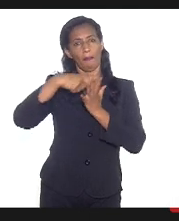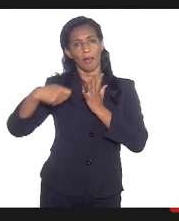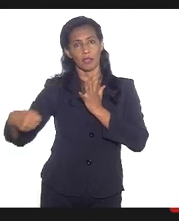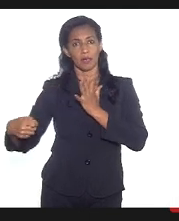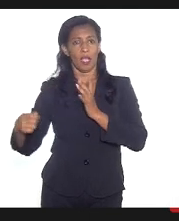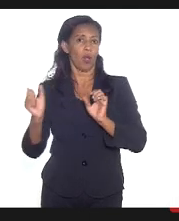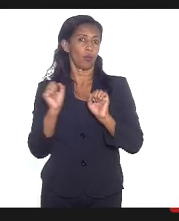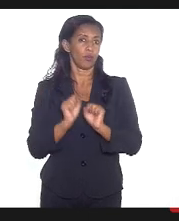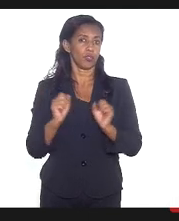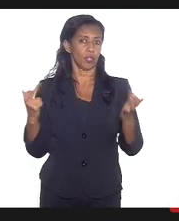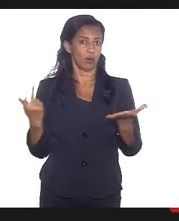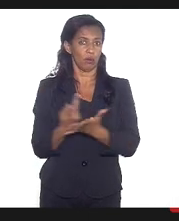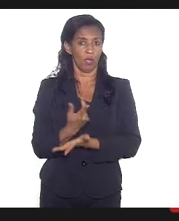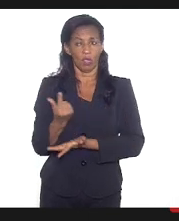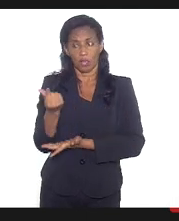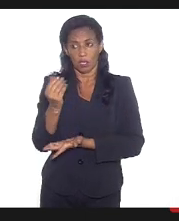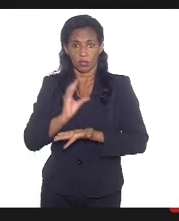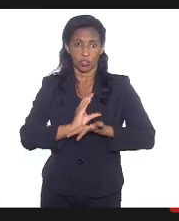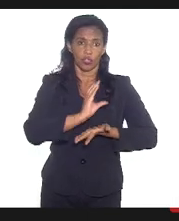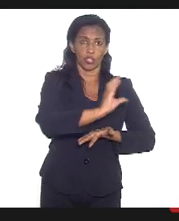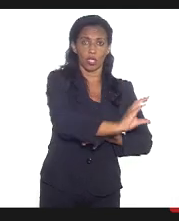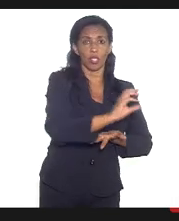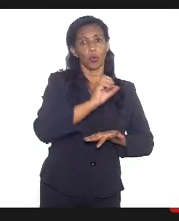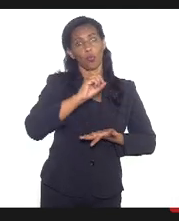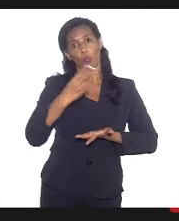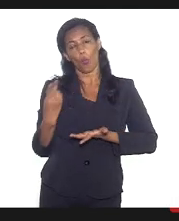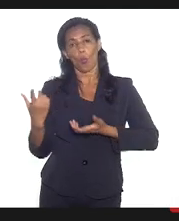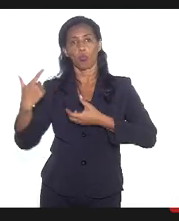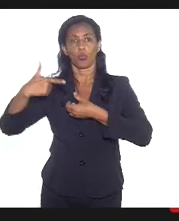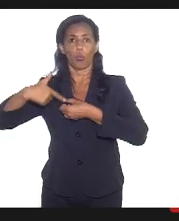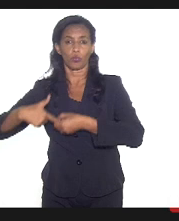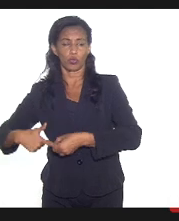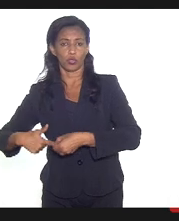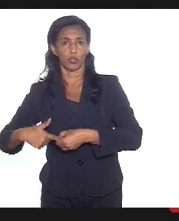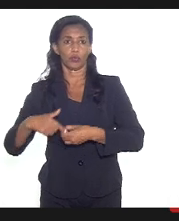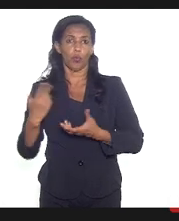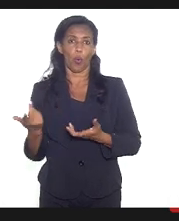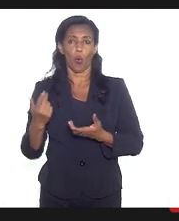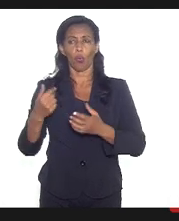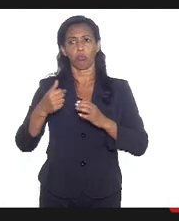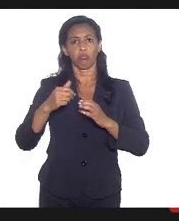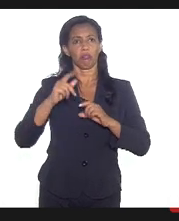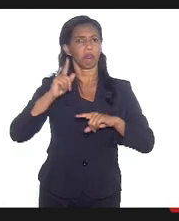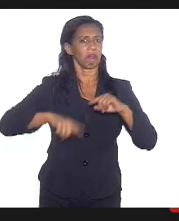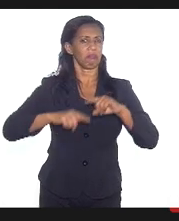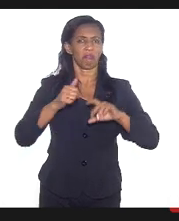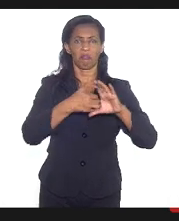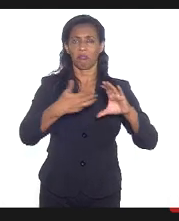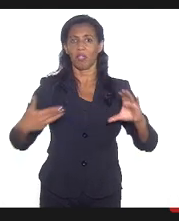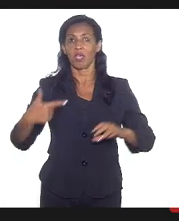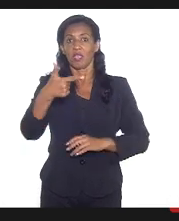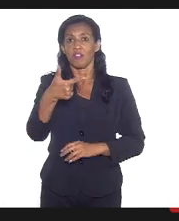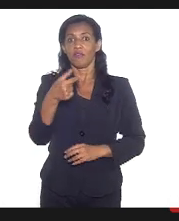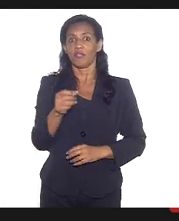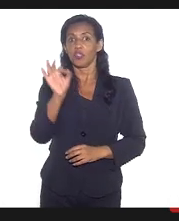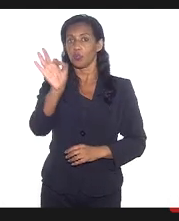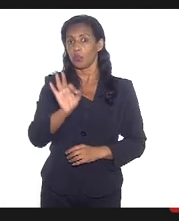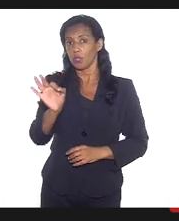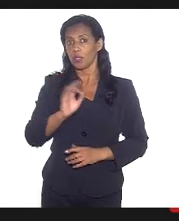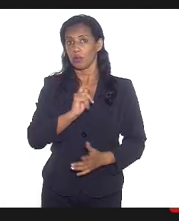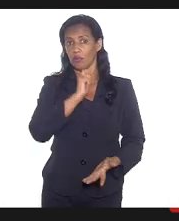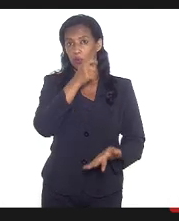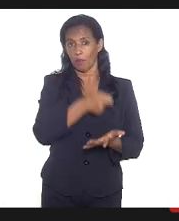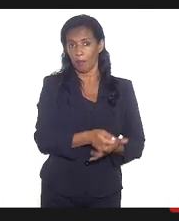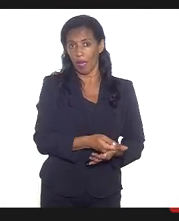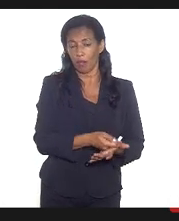poderia ser feito tanto em dinheiro como em combustível ou em mercadoria. E o importante, 20% do valor pago